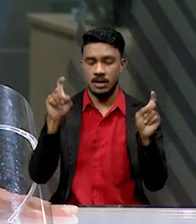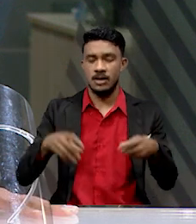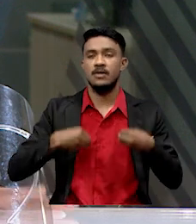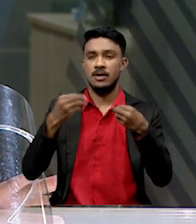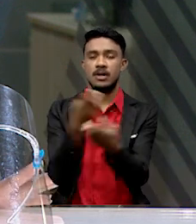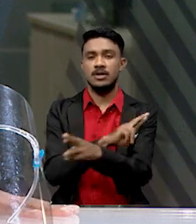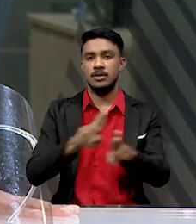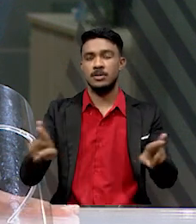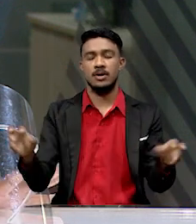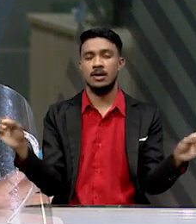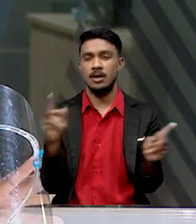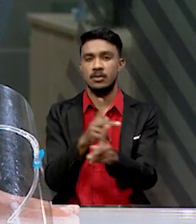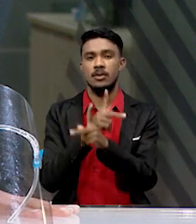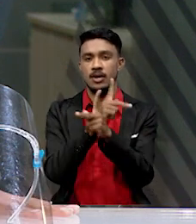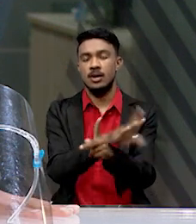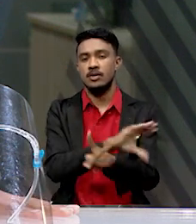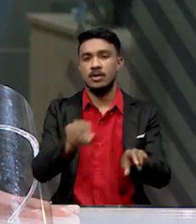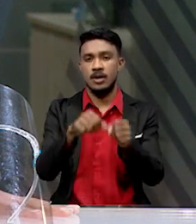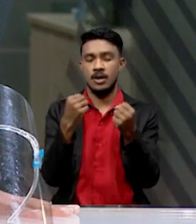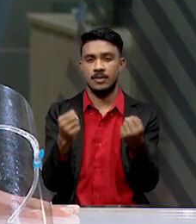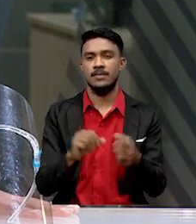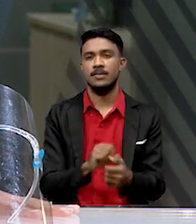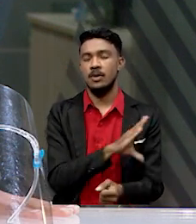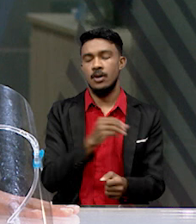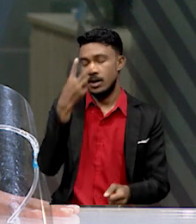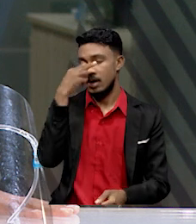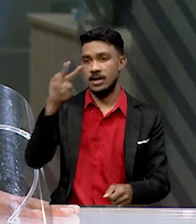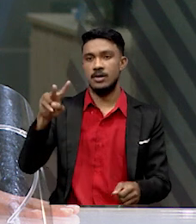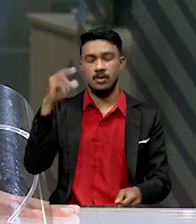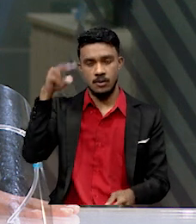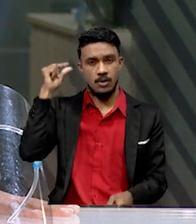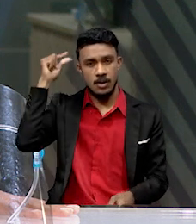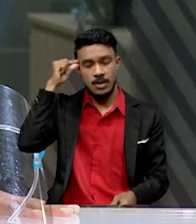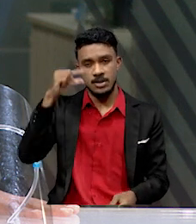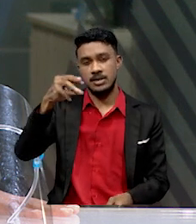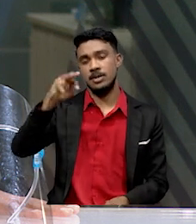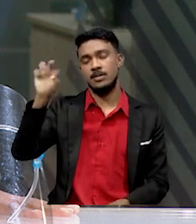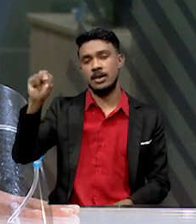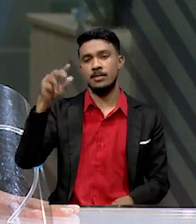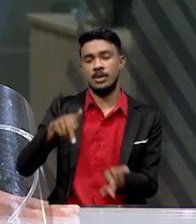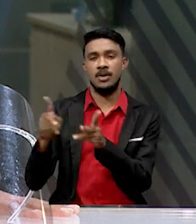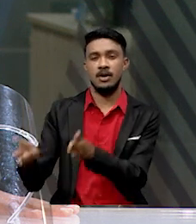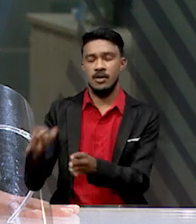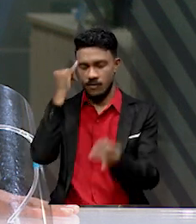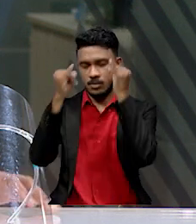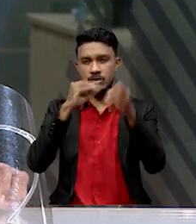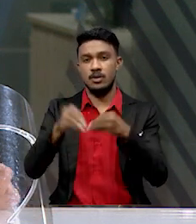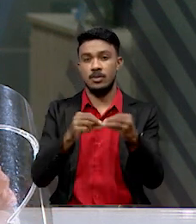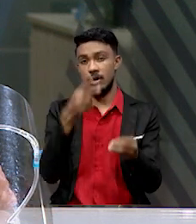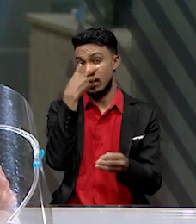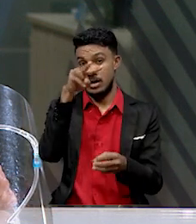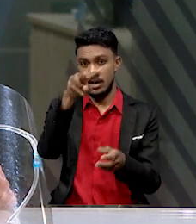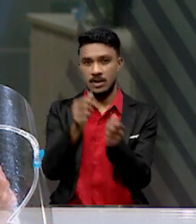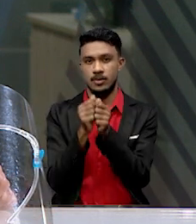mas desorganizado, no destruturado. A Tutina Clano, quando vai assuntar, GMN prepara o na pacote informação e data, irmã, acompanha muito.